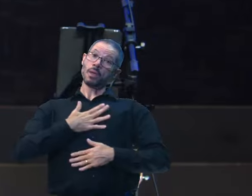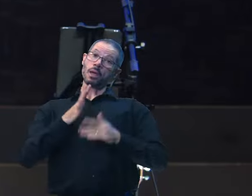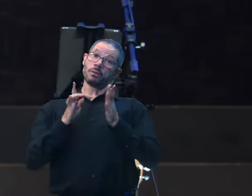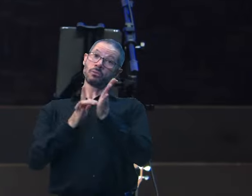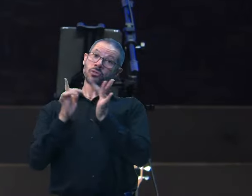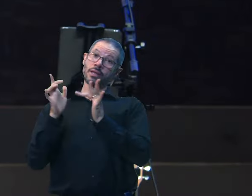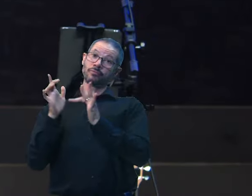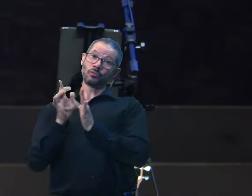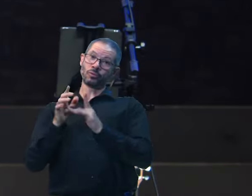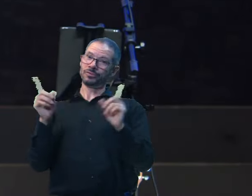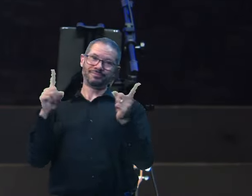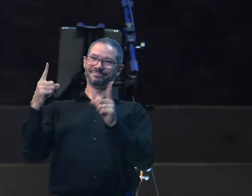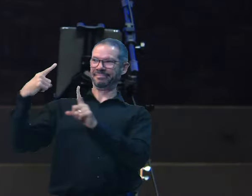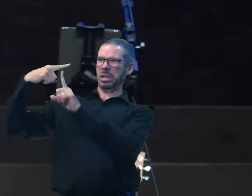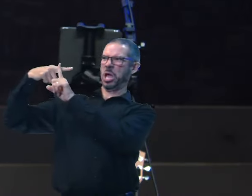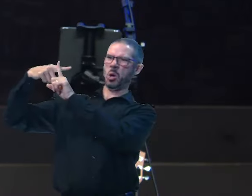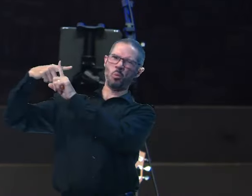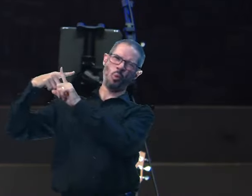nem ter morrido na cruz.